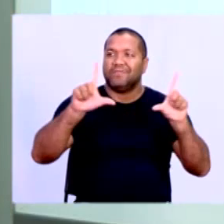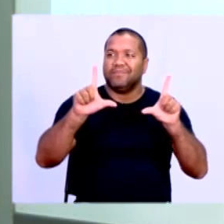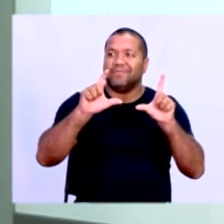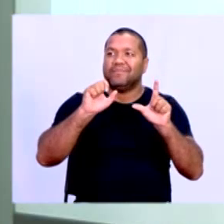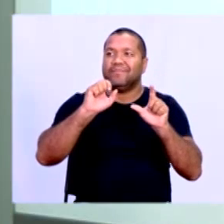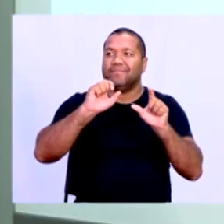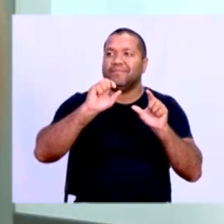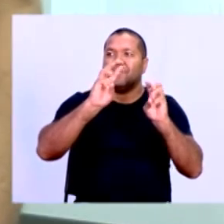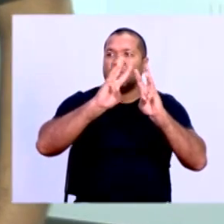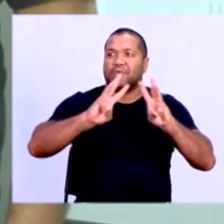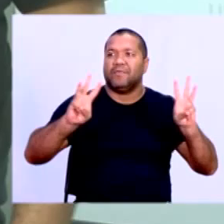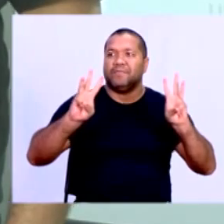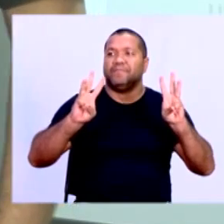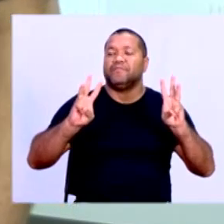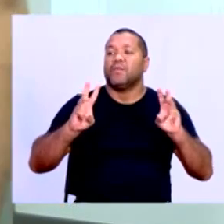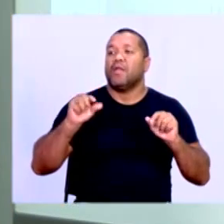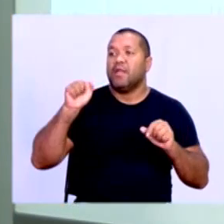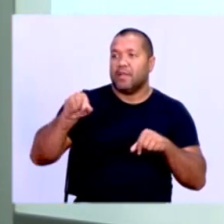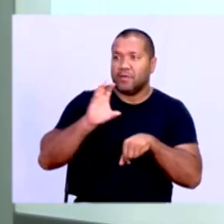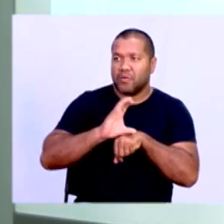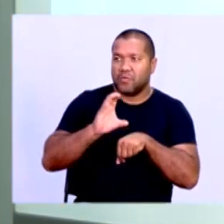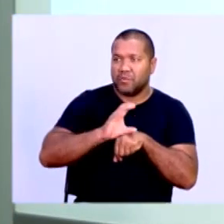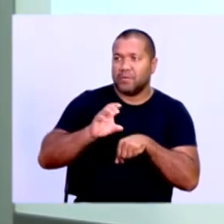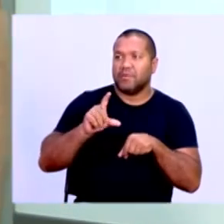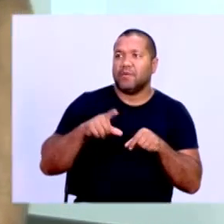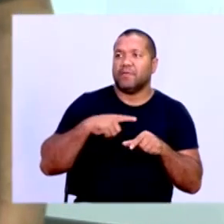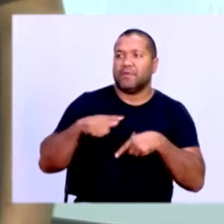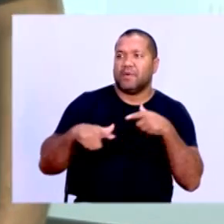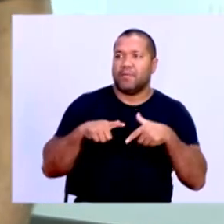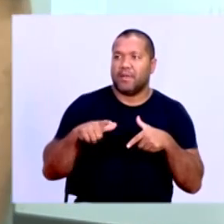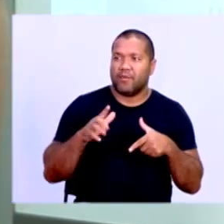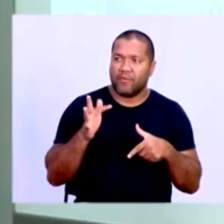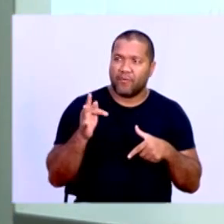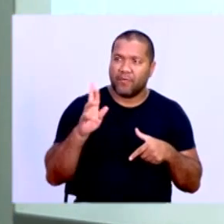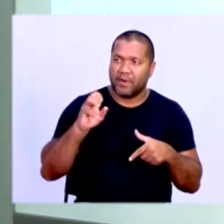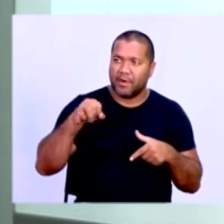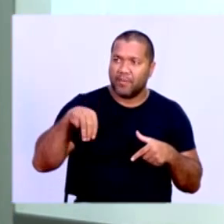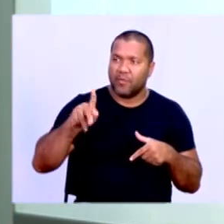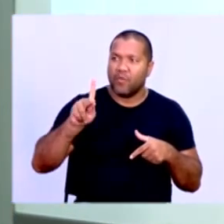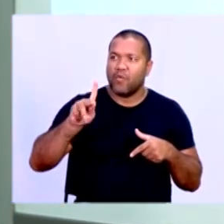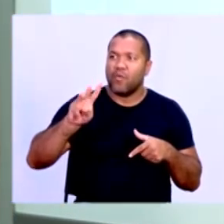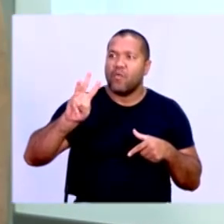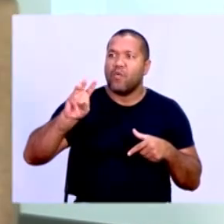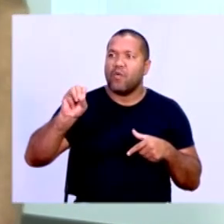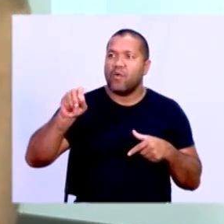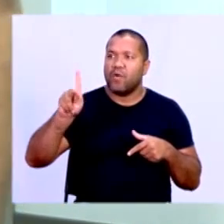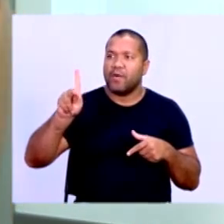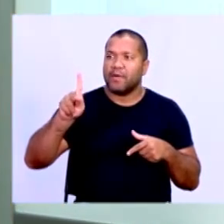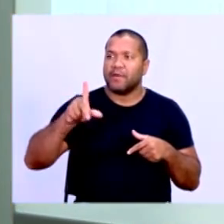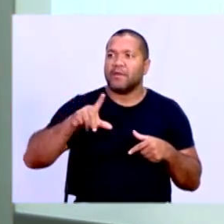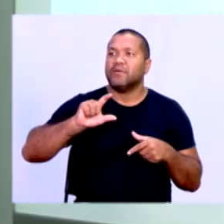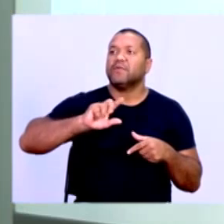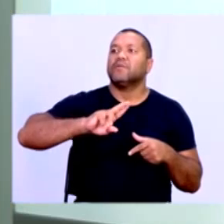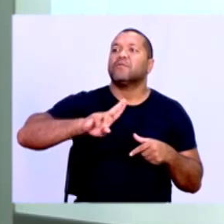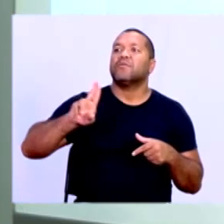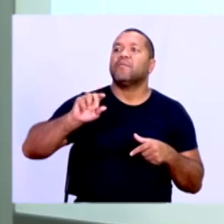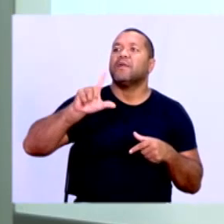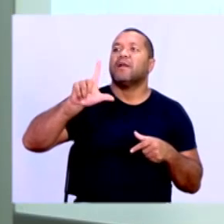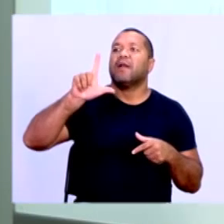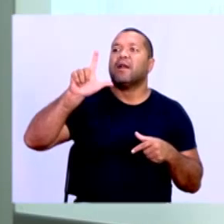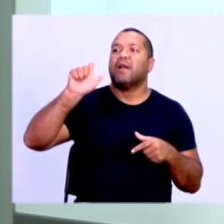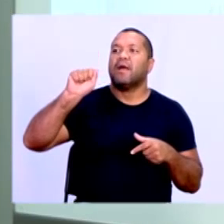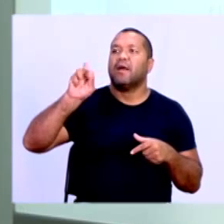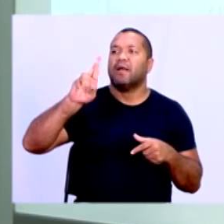utilizar um framework chamado Laravel. Ele trabalha com a programação em camadas. Você assim, a gente explicando, você talvez tenha